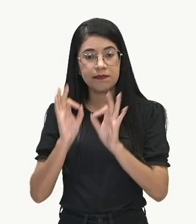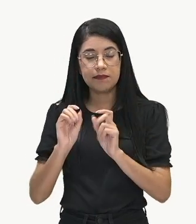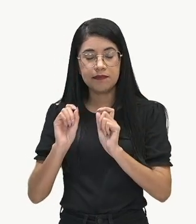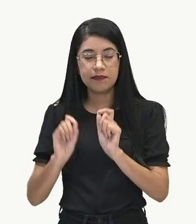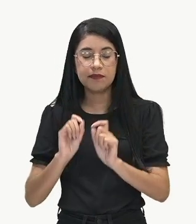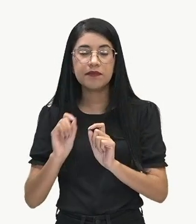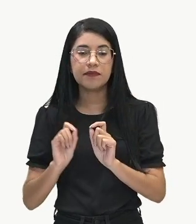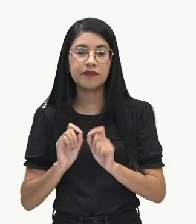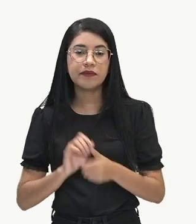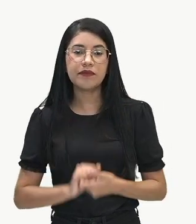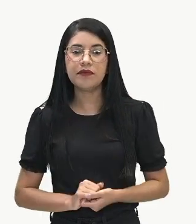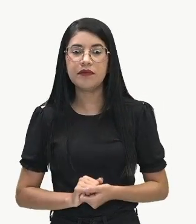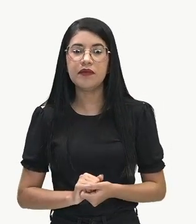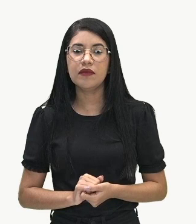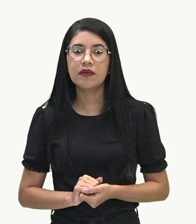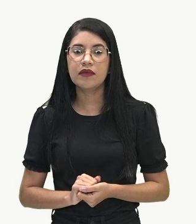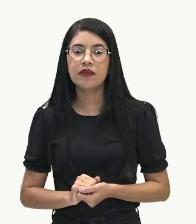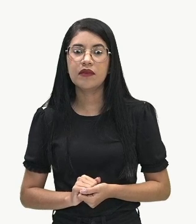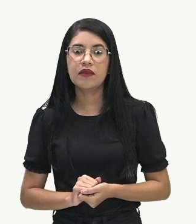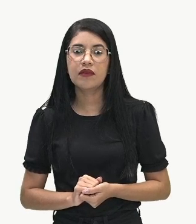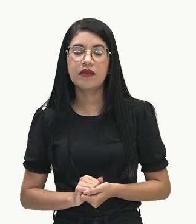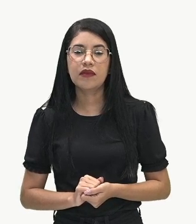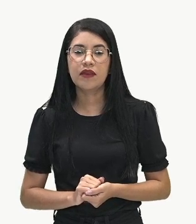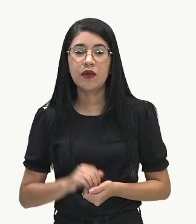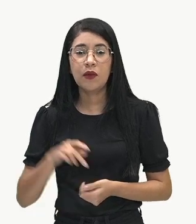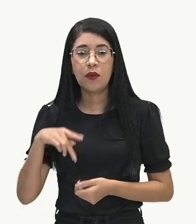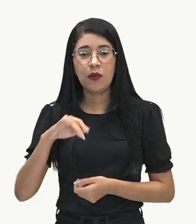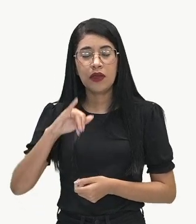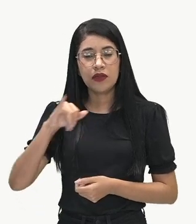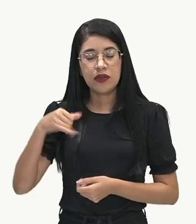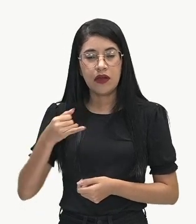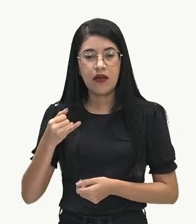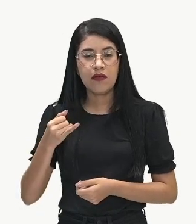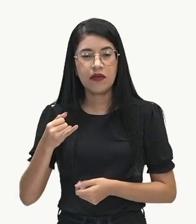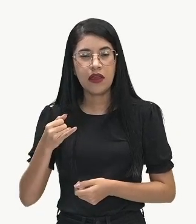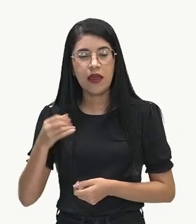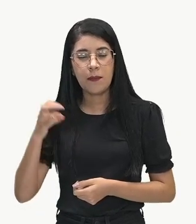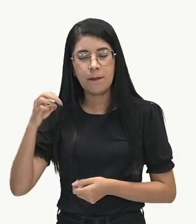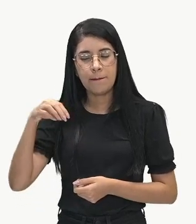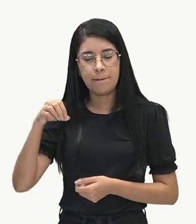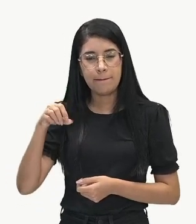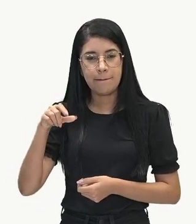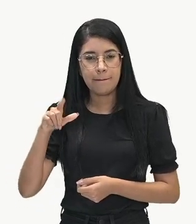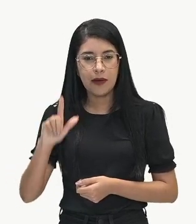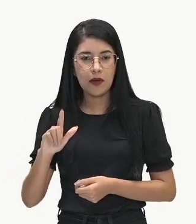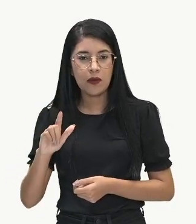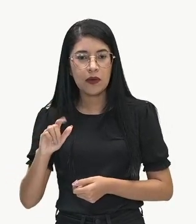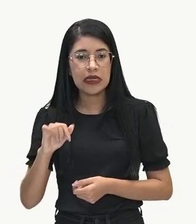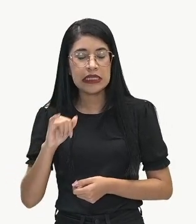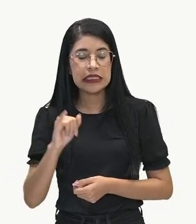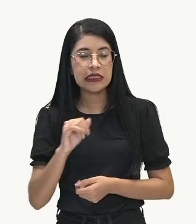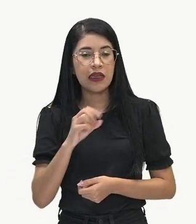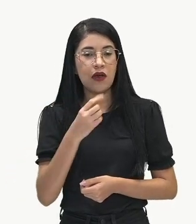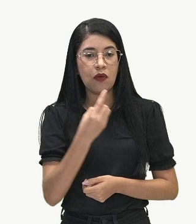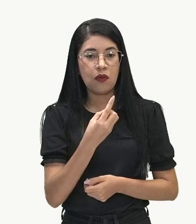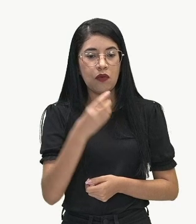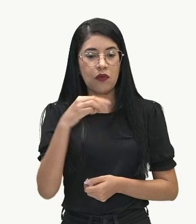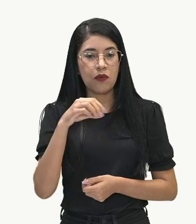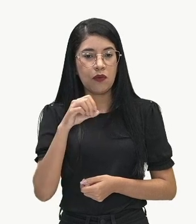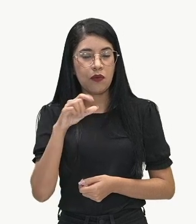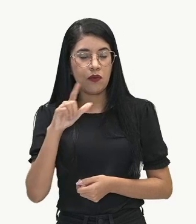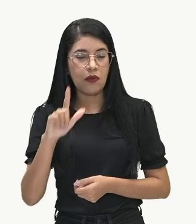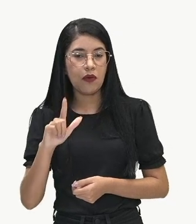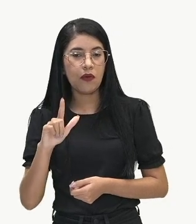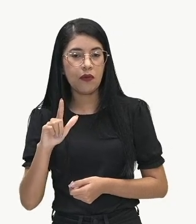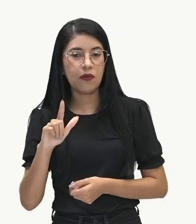vai refletir aqui? Esse quilojoule é por mol? Se nós temos um mol desse cara aqui,